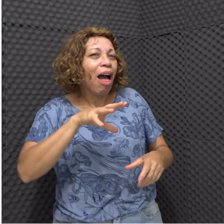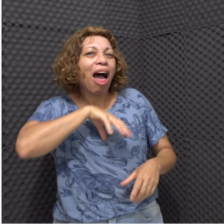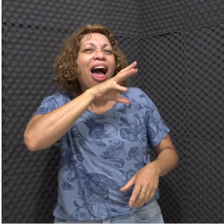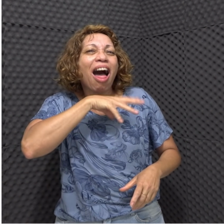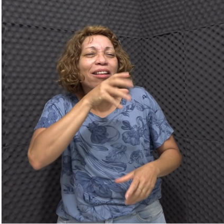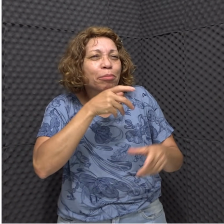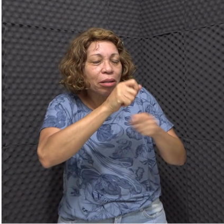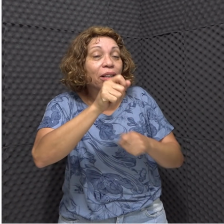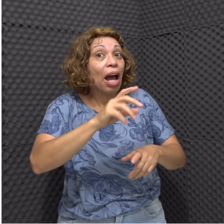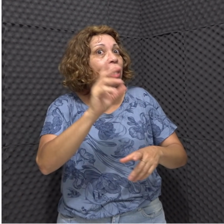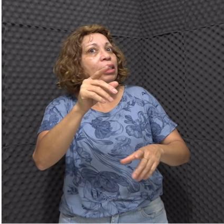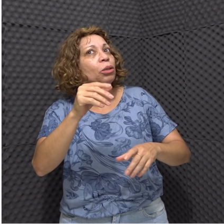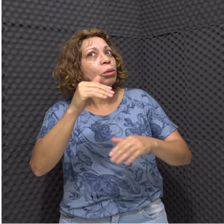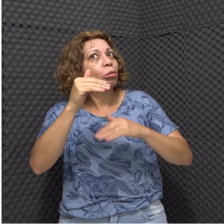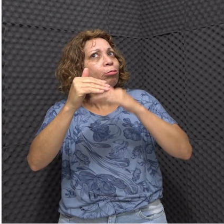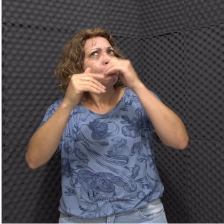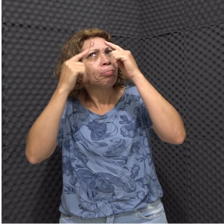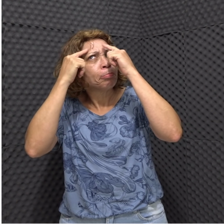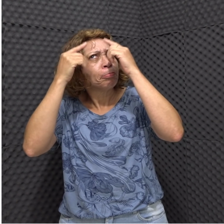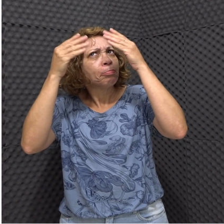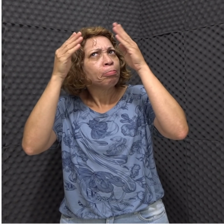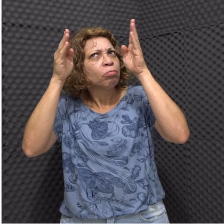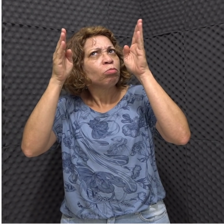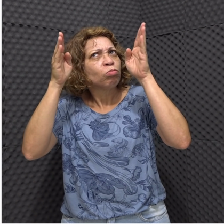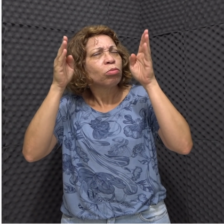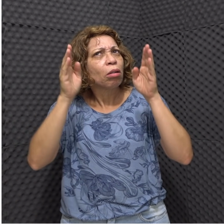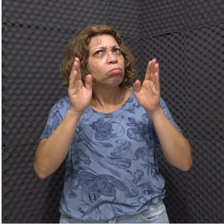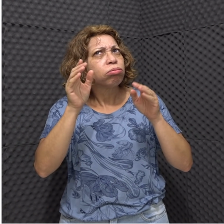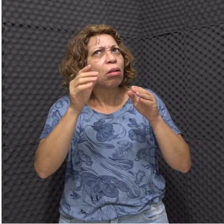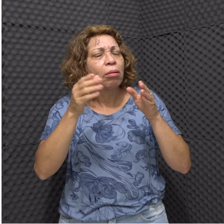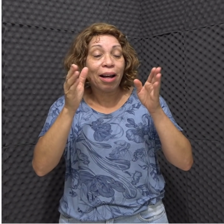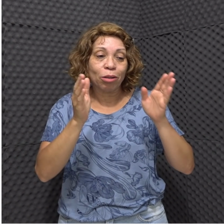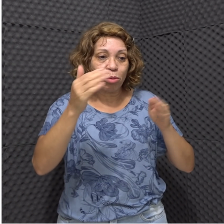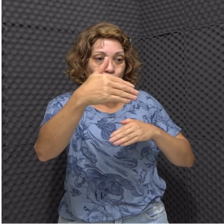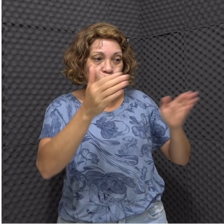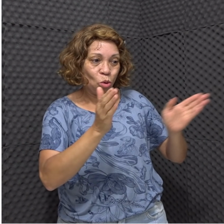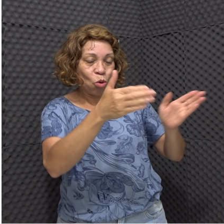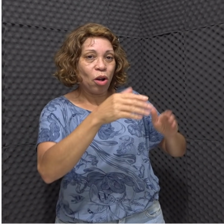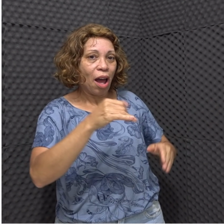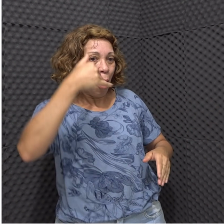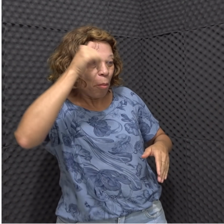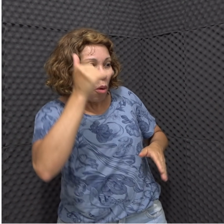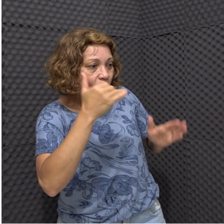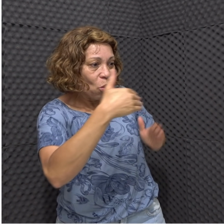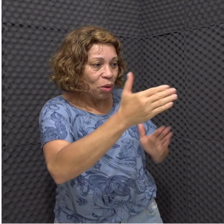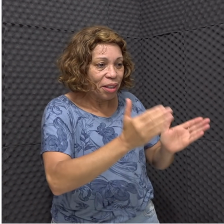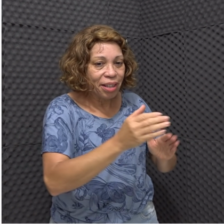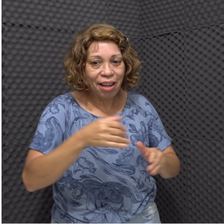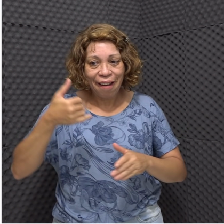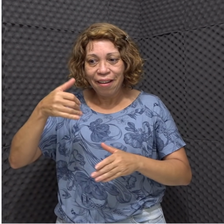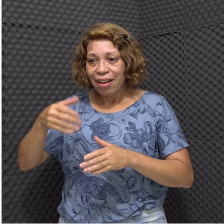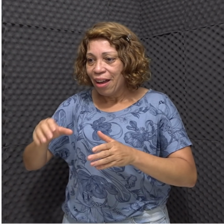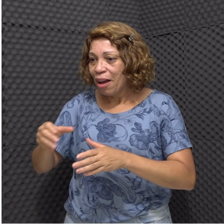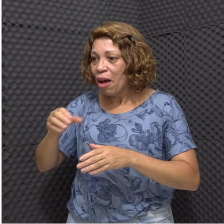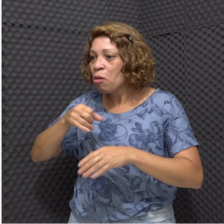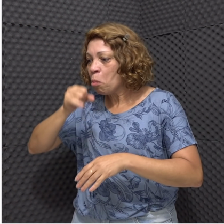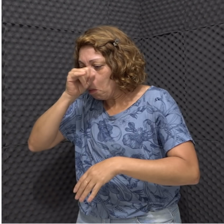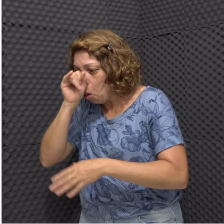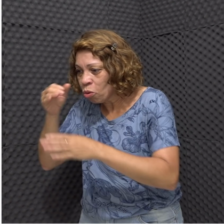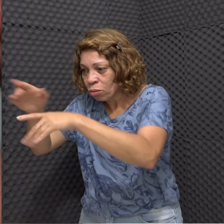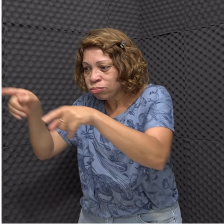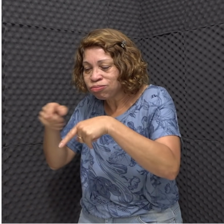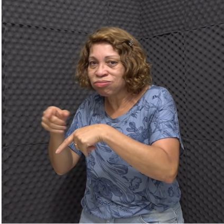poder se alimentar. Com a evolução tecnológica, ele começou a agrupar animais em lugares fechados. E para não